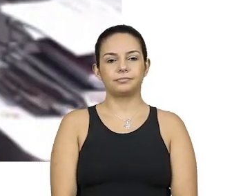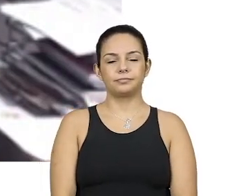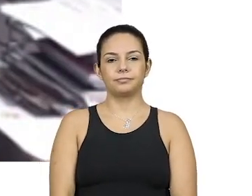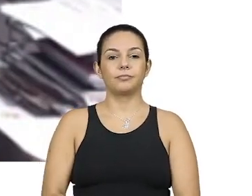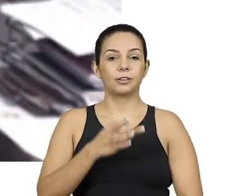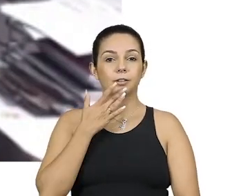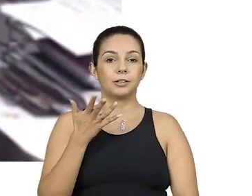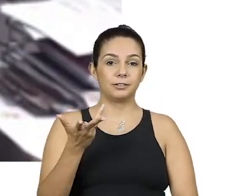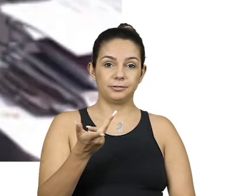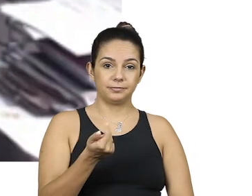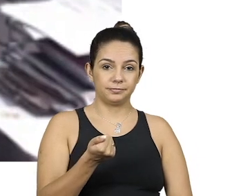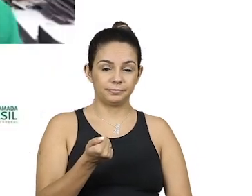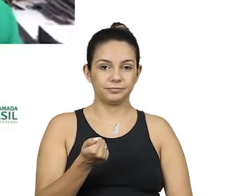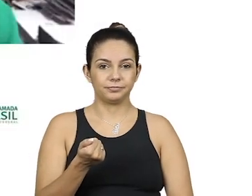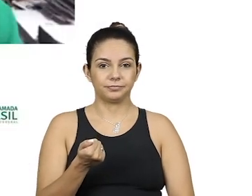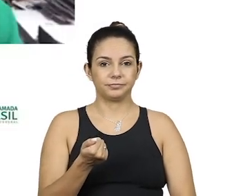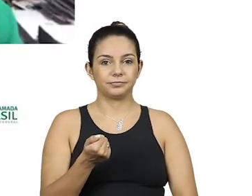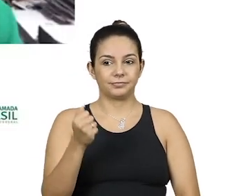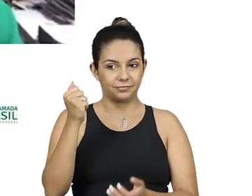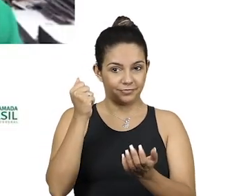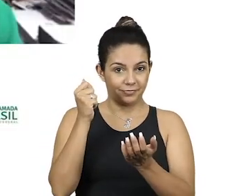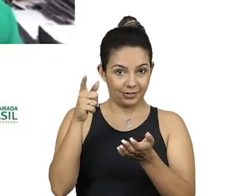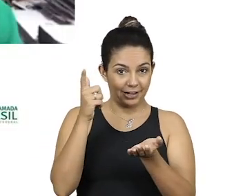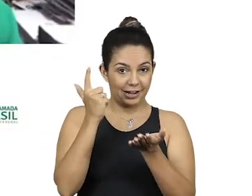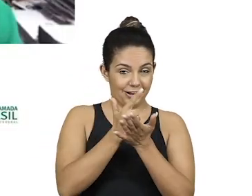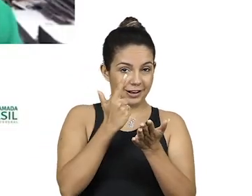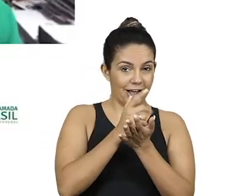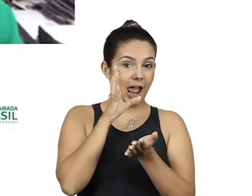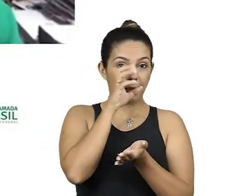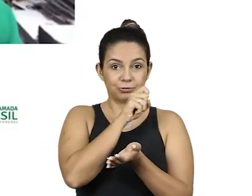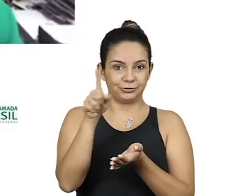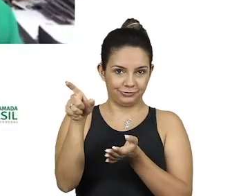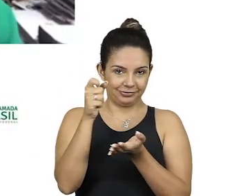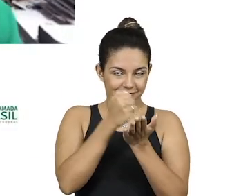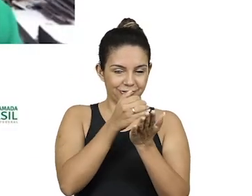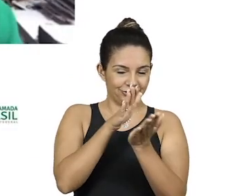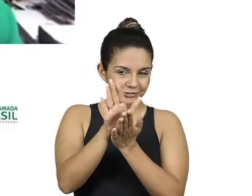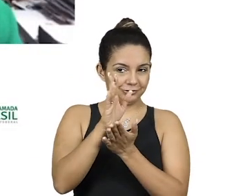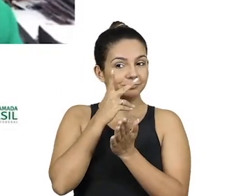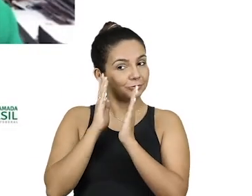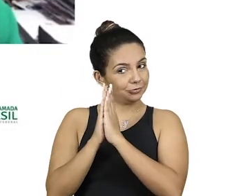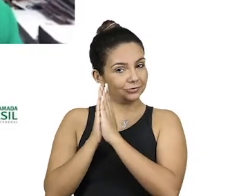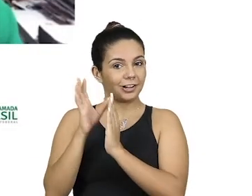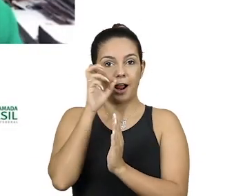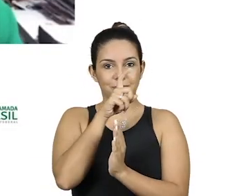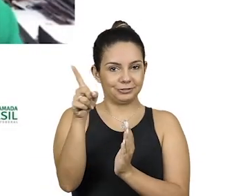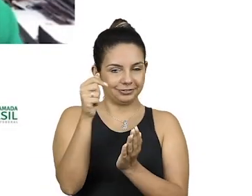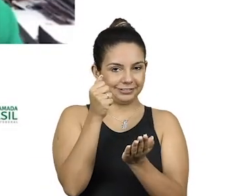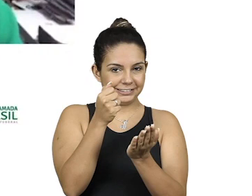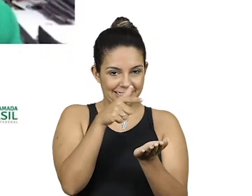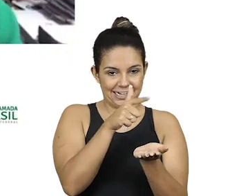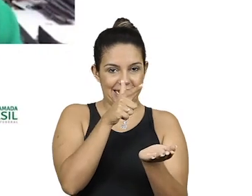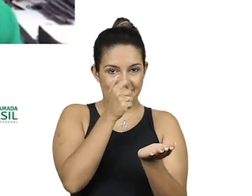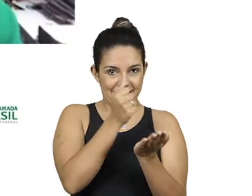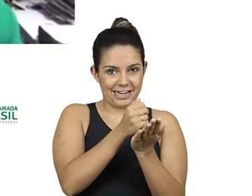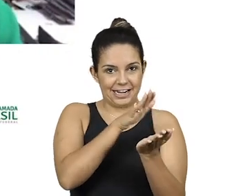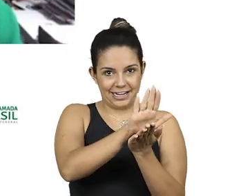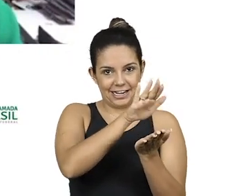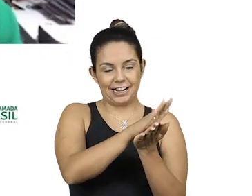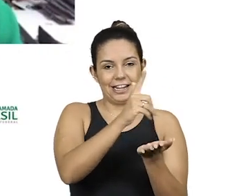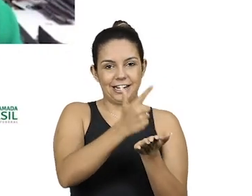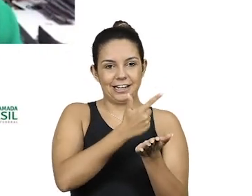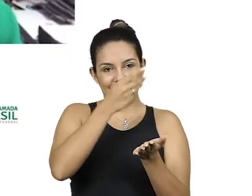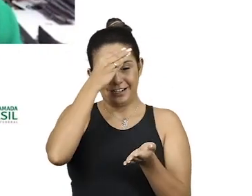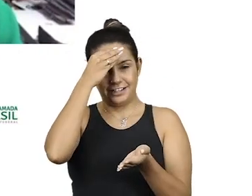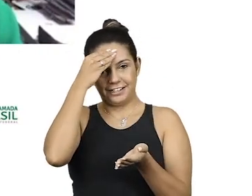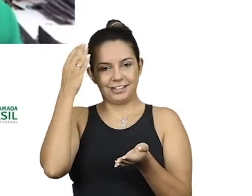Maravilha. A Planeta que solte esse livro rápido, por favor. Pessoas da editora Planeta, ignorem a